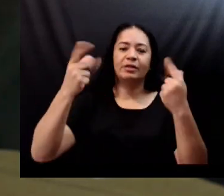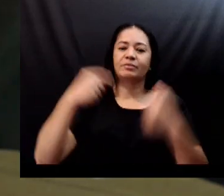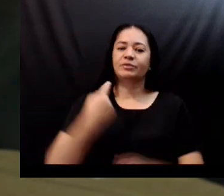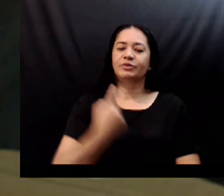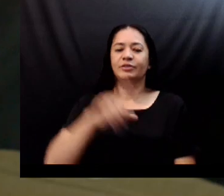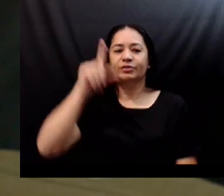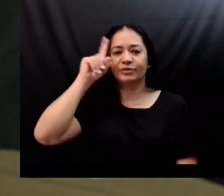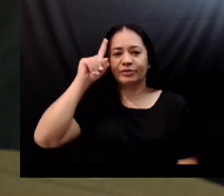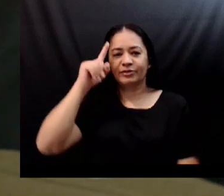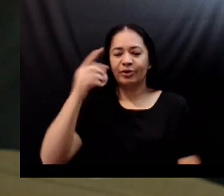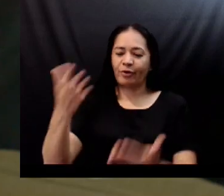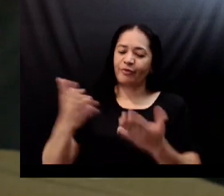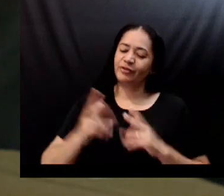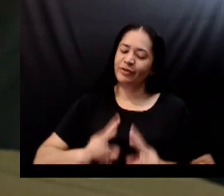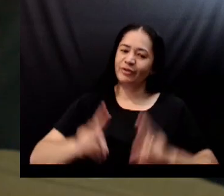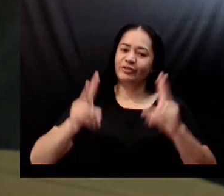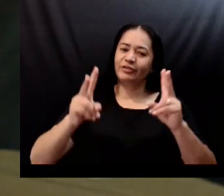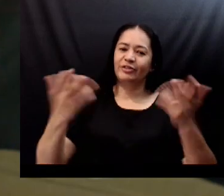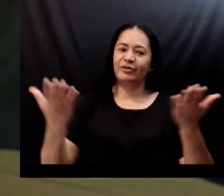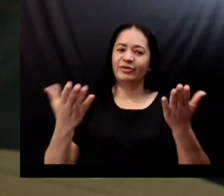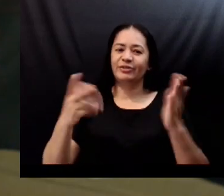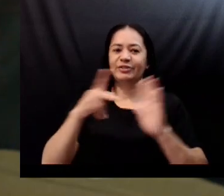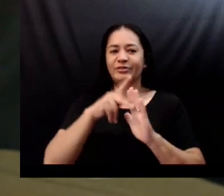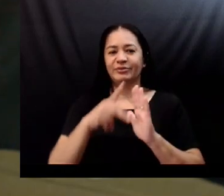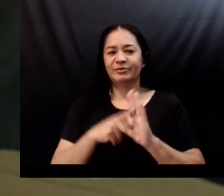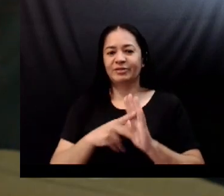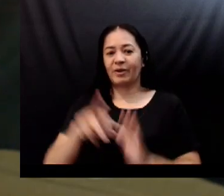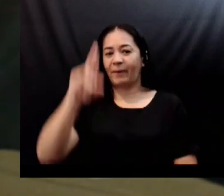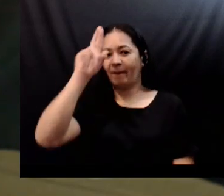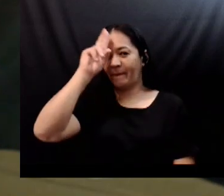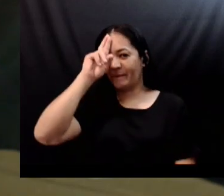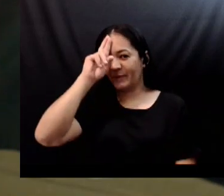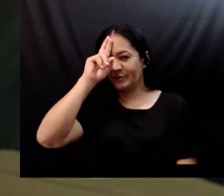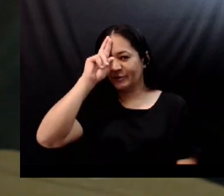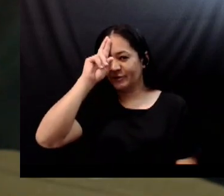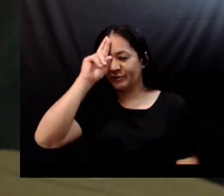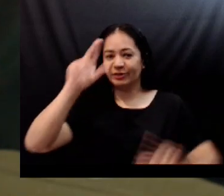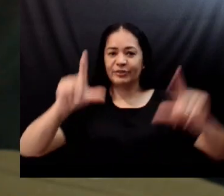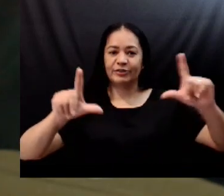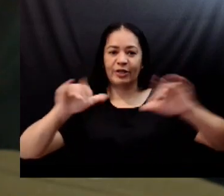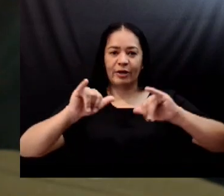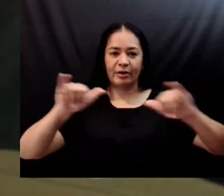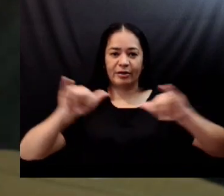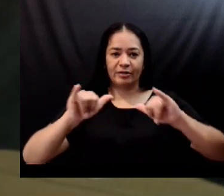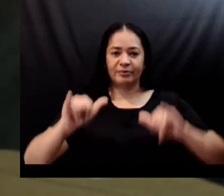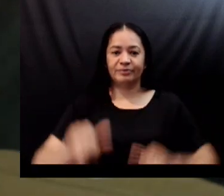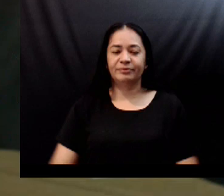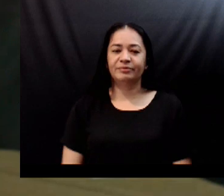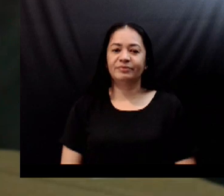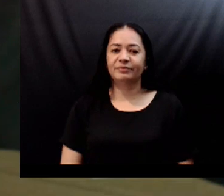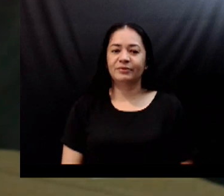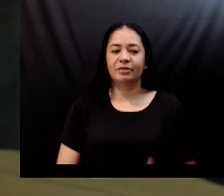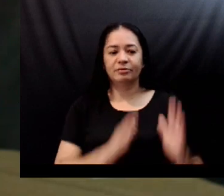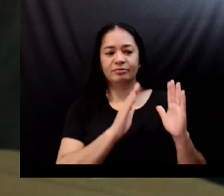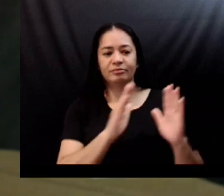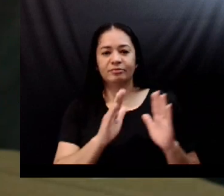continuar ligadinhos na programação. Ao meio-dia nós temos Câmara Notícia com o Gabriel Castro e a programação de final de semana